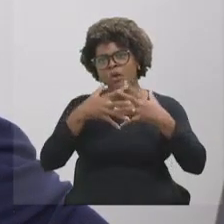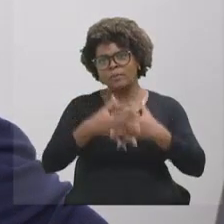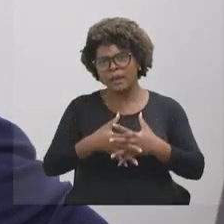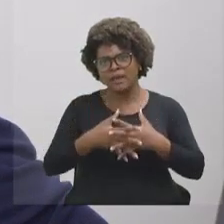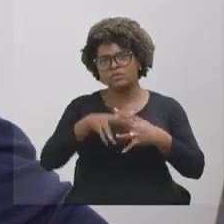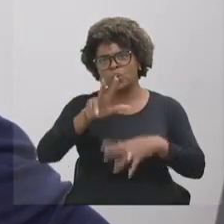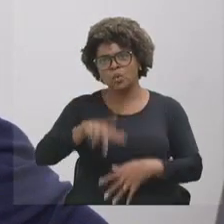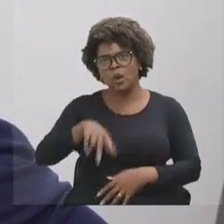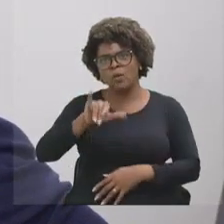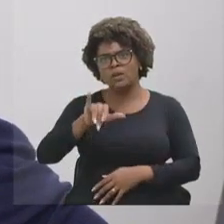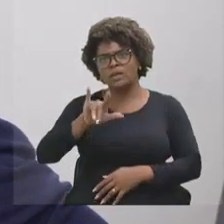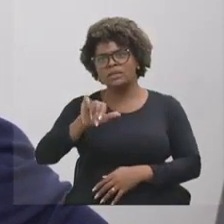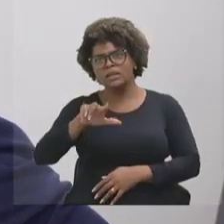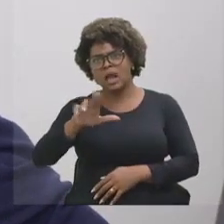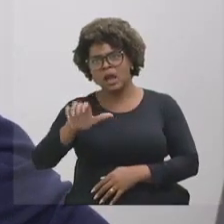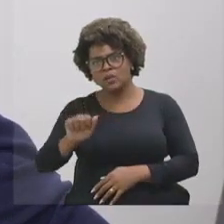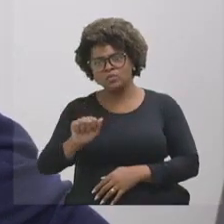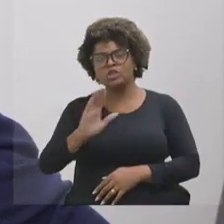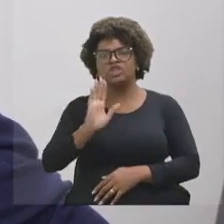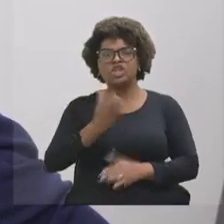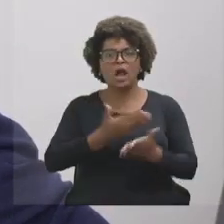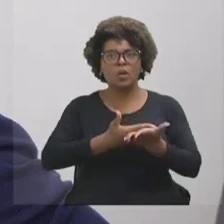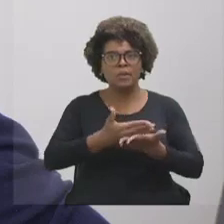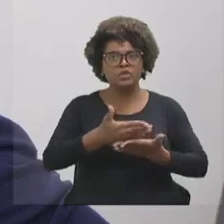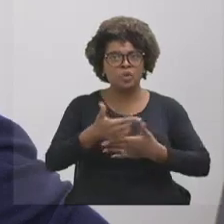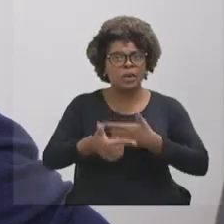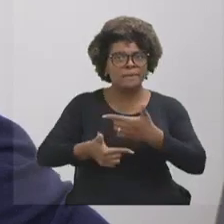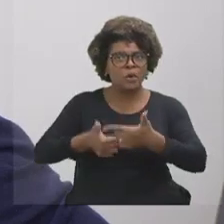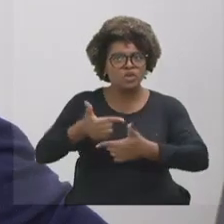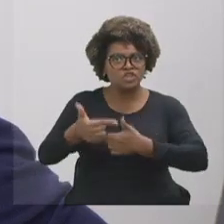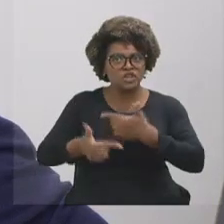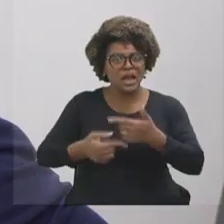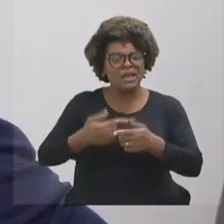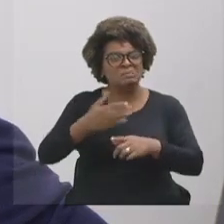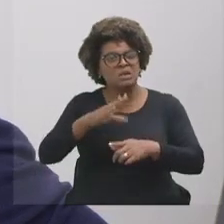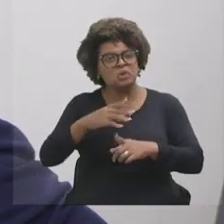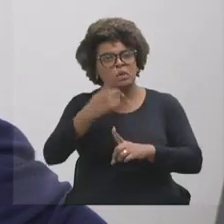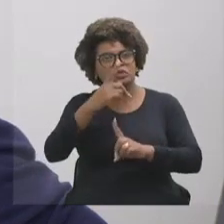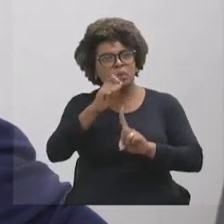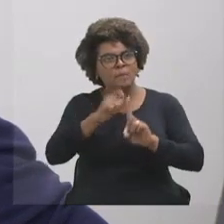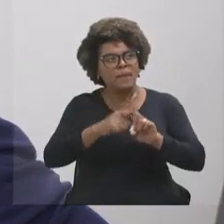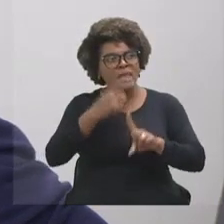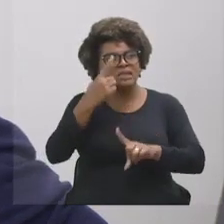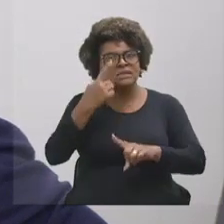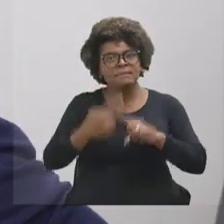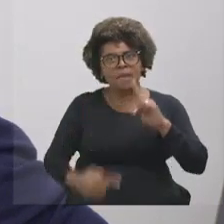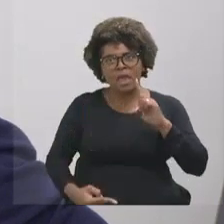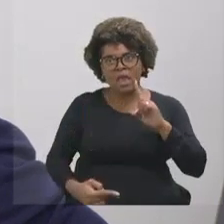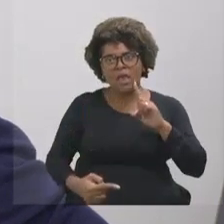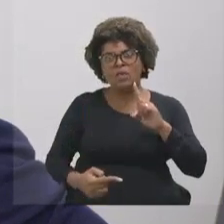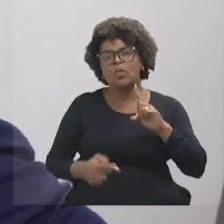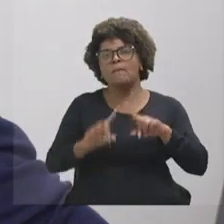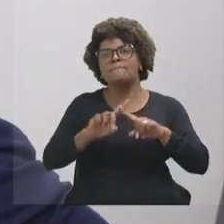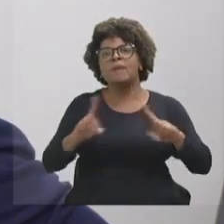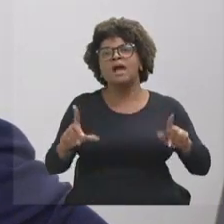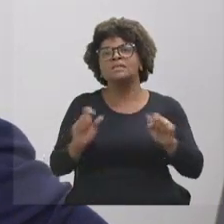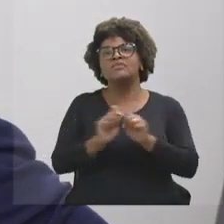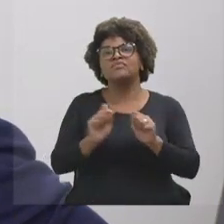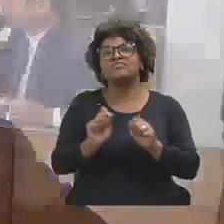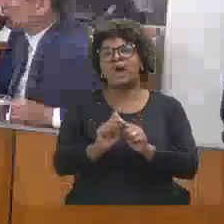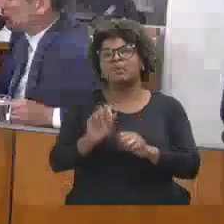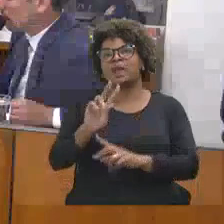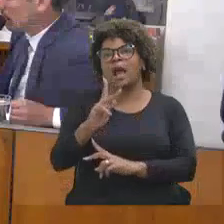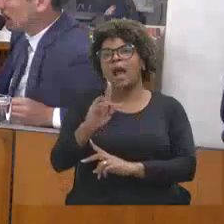mês e meio e ainda não foi habilitado pelo Ministério e a gente tá passando por uma leve desequilíbrio nesse momento né por causa